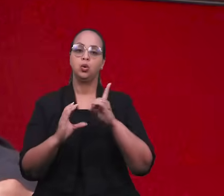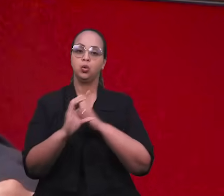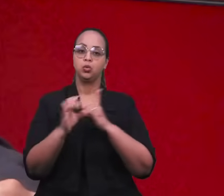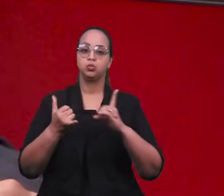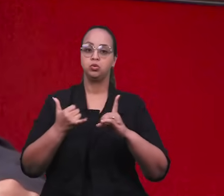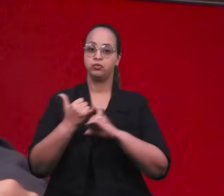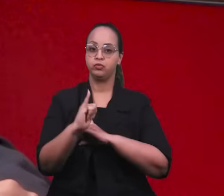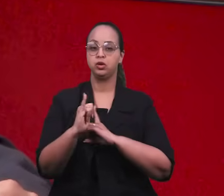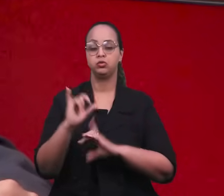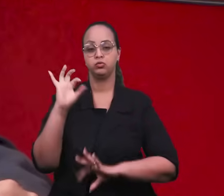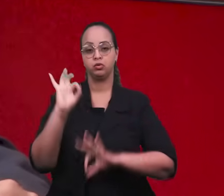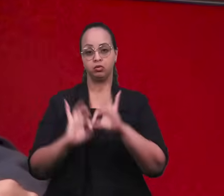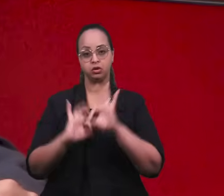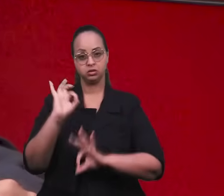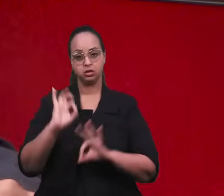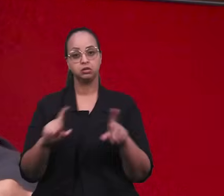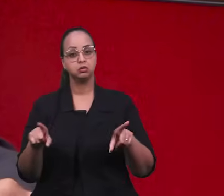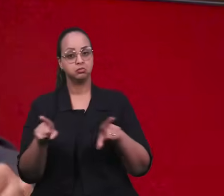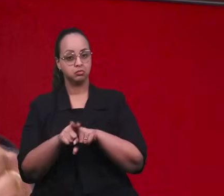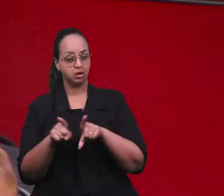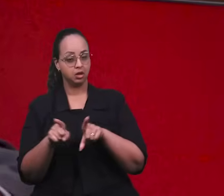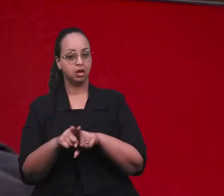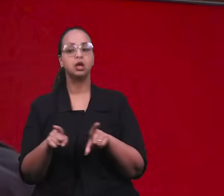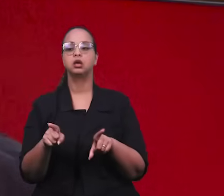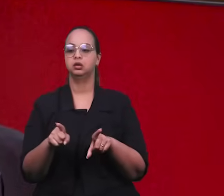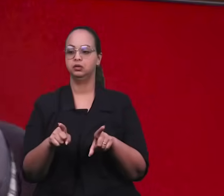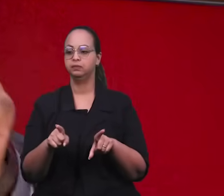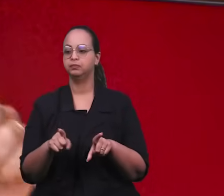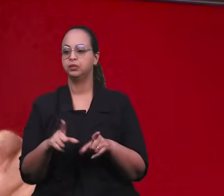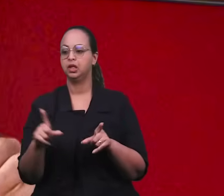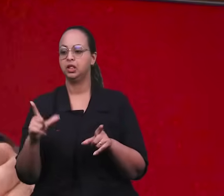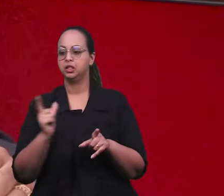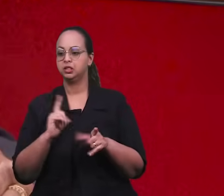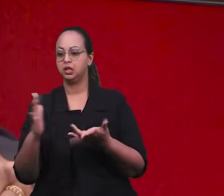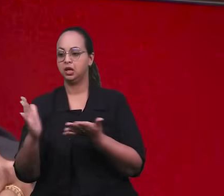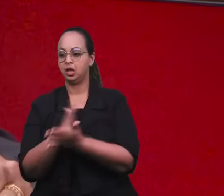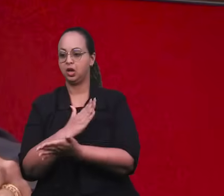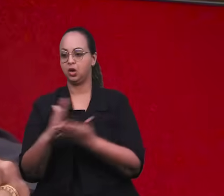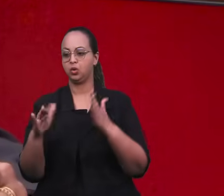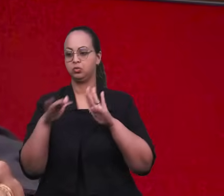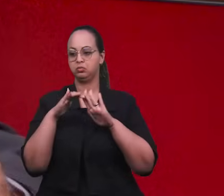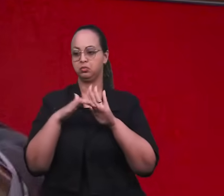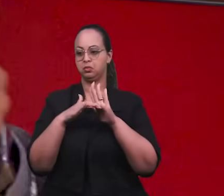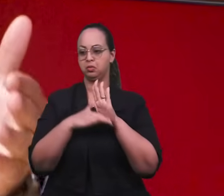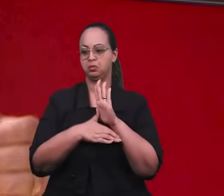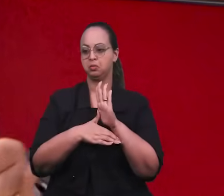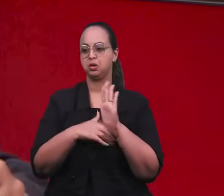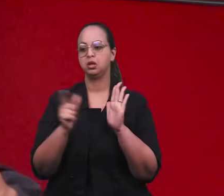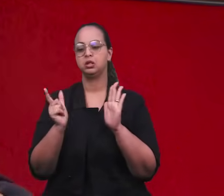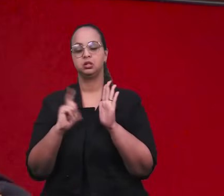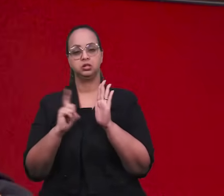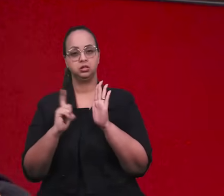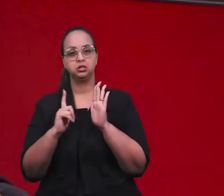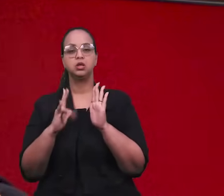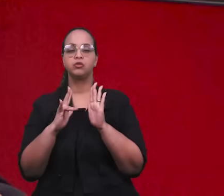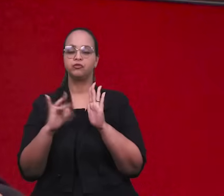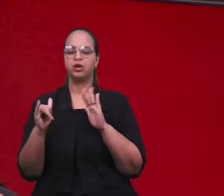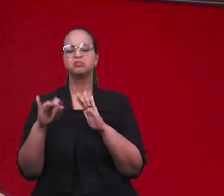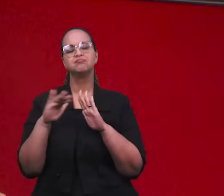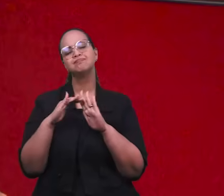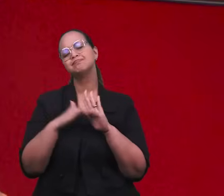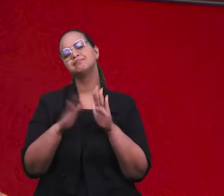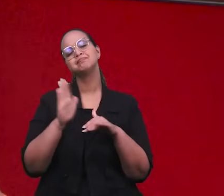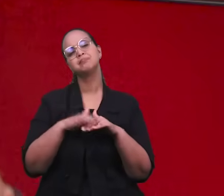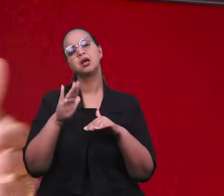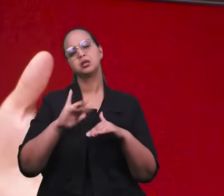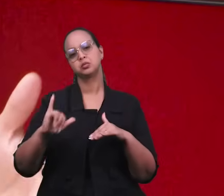proféticos. Nós vamos adentrar um pouco mais sobre alguns itens, de forma superficial aqui, vamos elencar